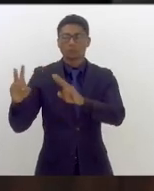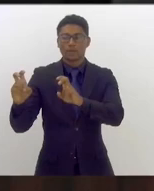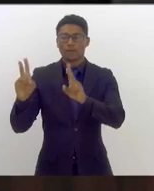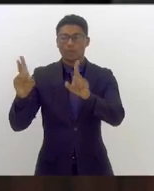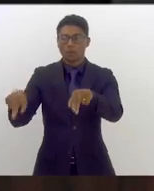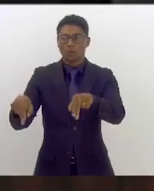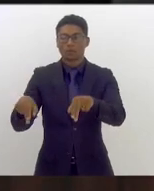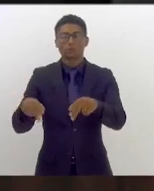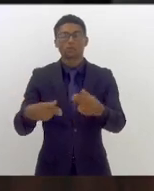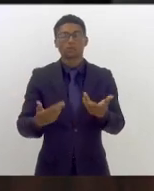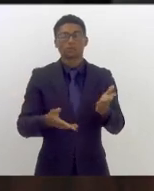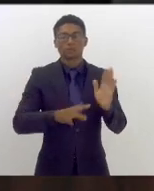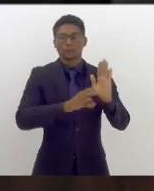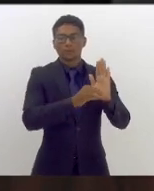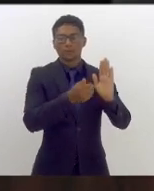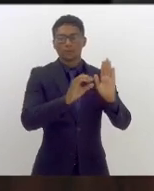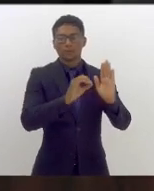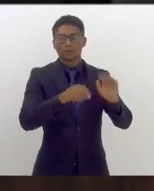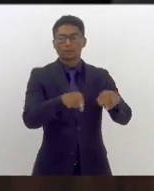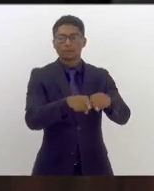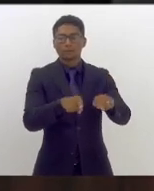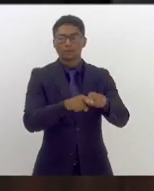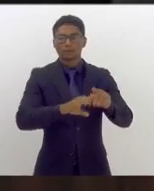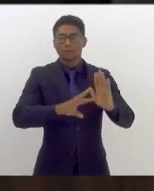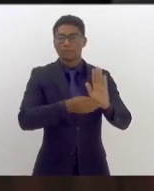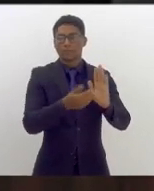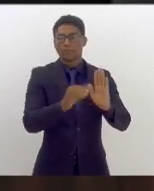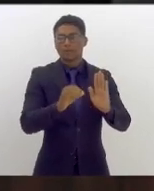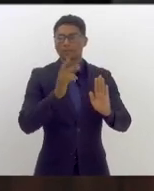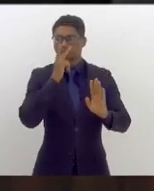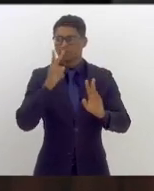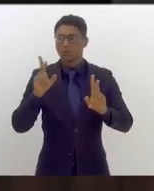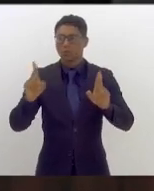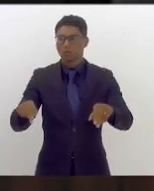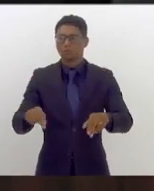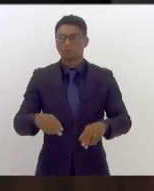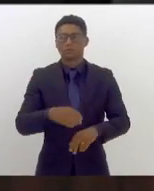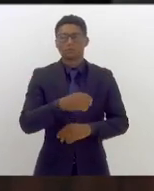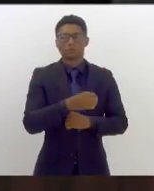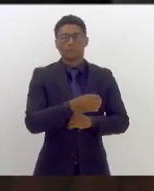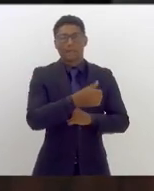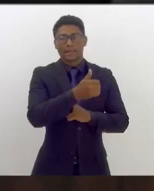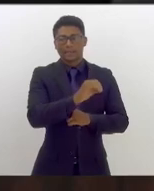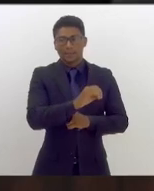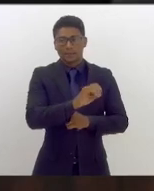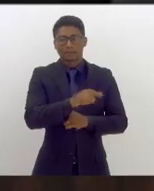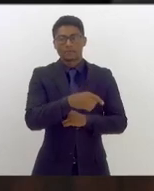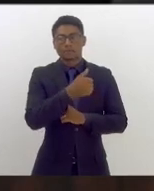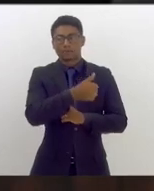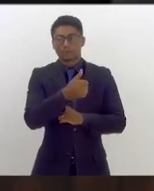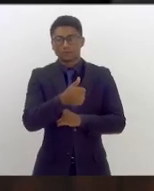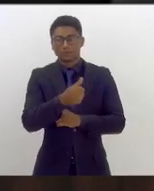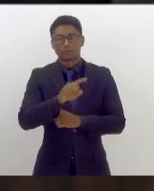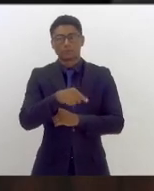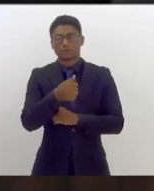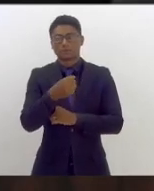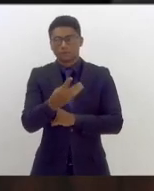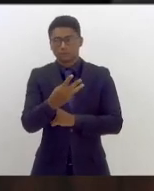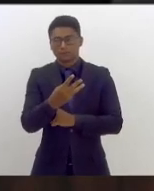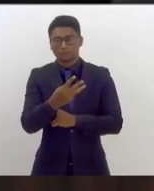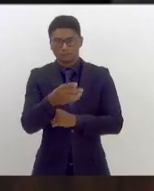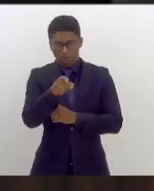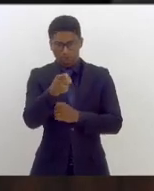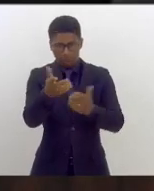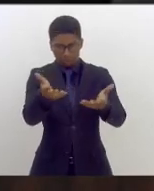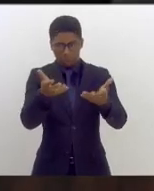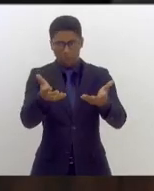emenda modificativa décima e aprovação da emenda modificativa décima é décima décima primeira décima terceira temos três destaques vossa excelência